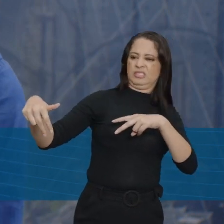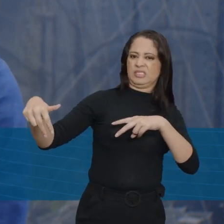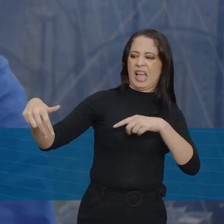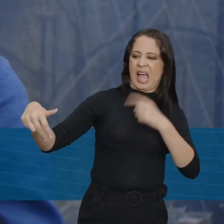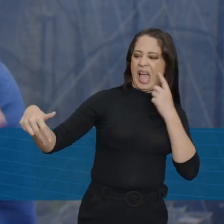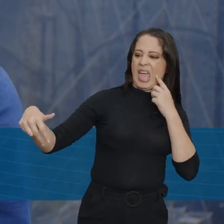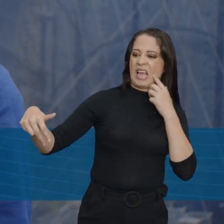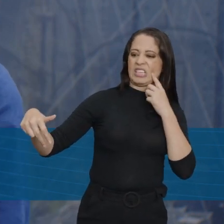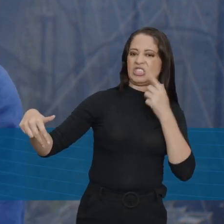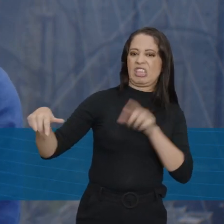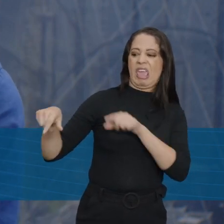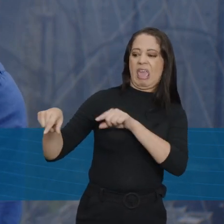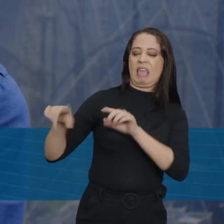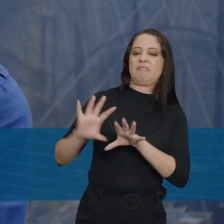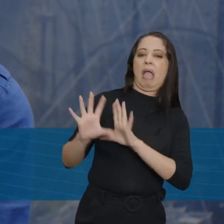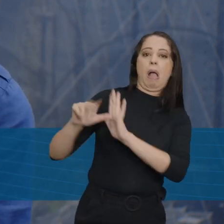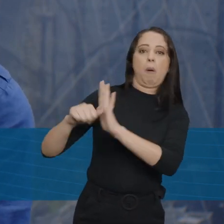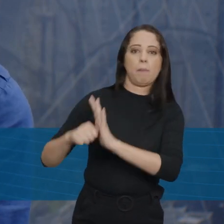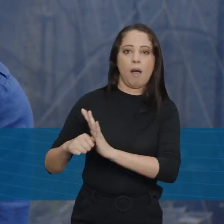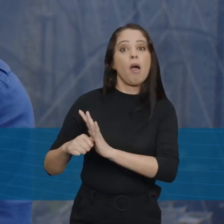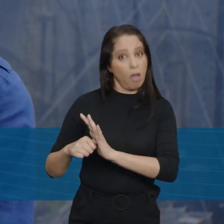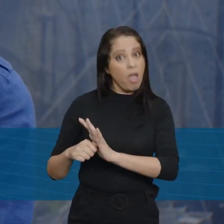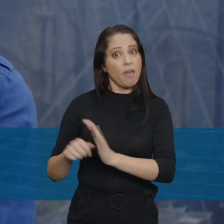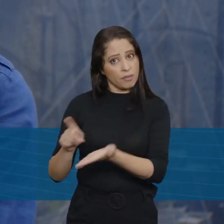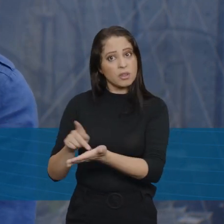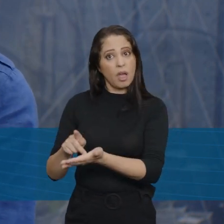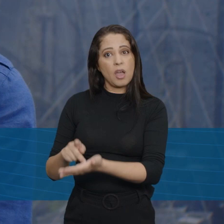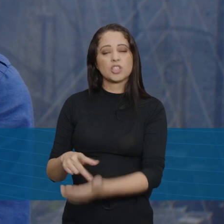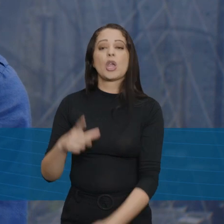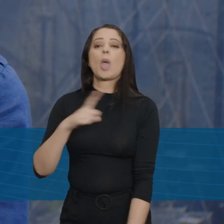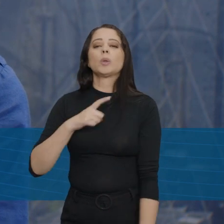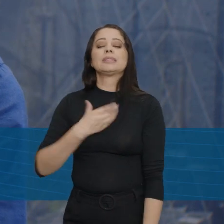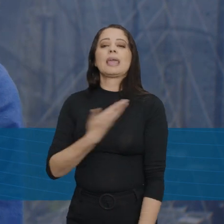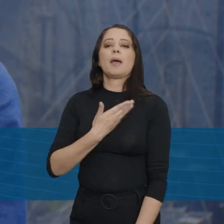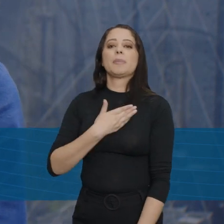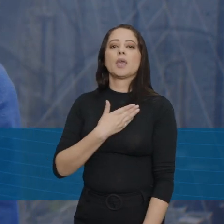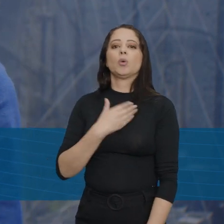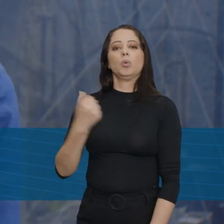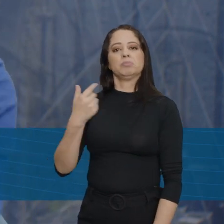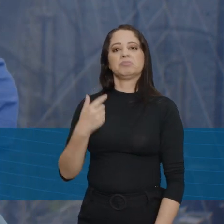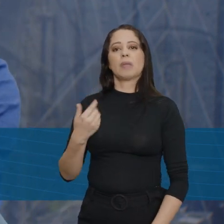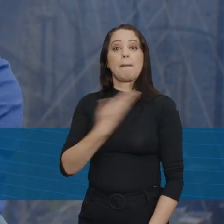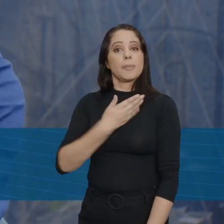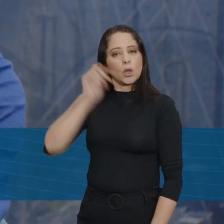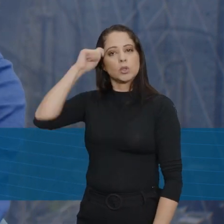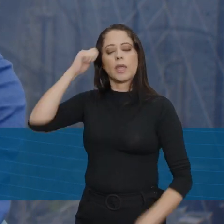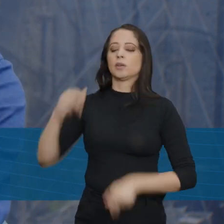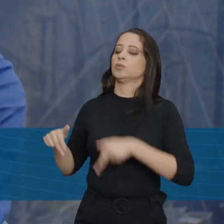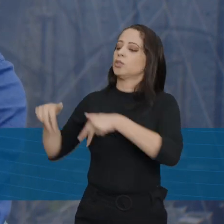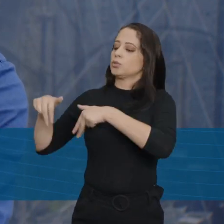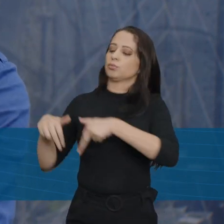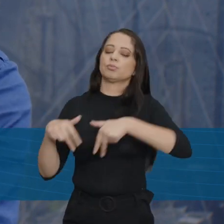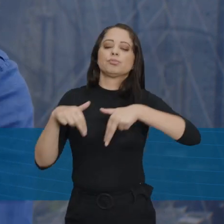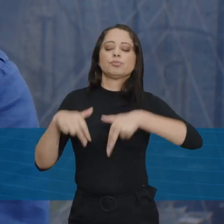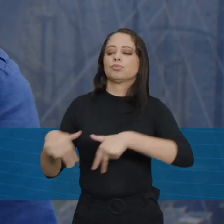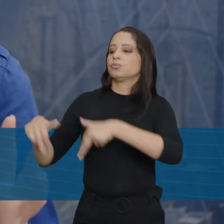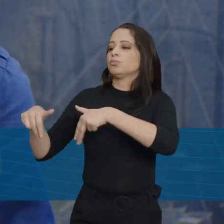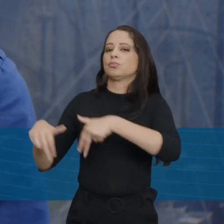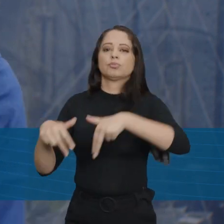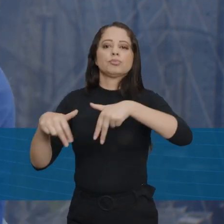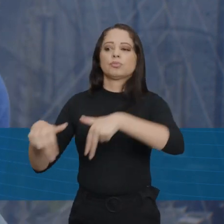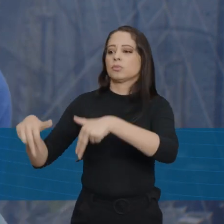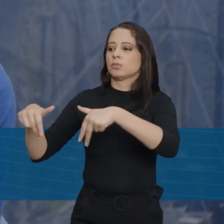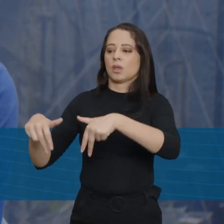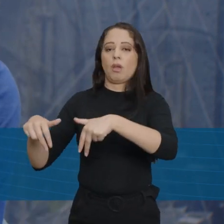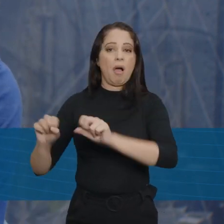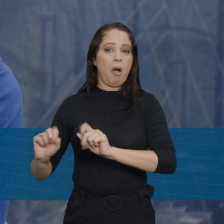se eles fossem roubar alguma coisa. Eu tenho colegas mesmo que assim, a gente entrar junto em uma loja era uma coisa e